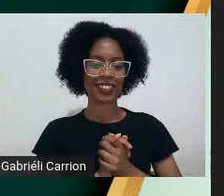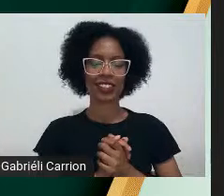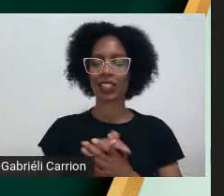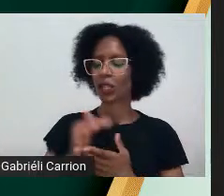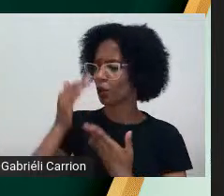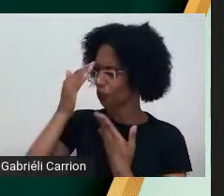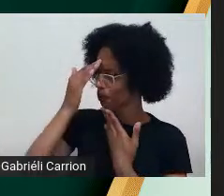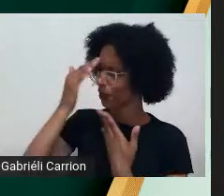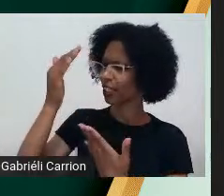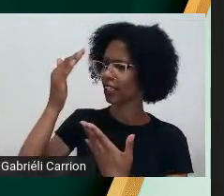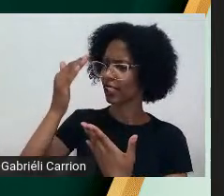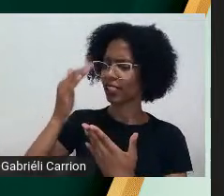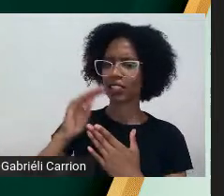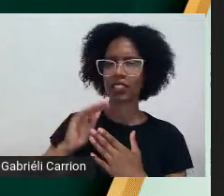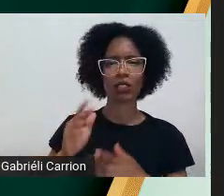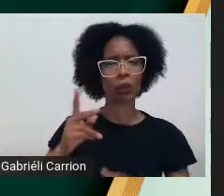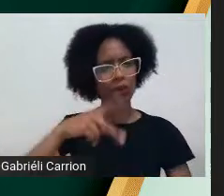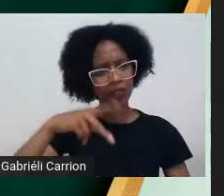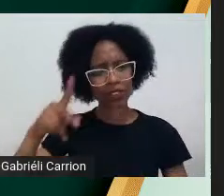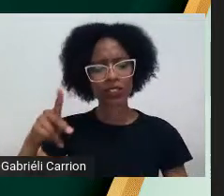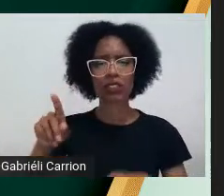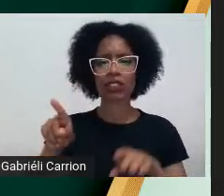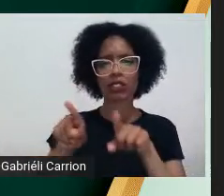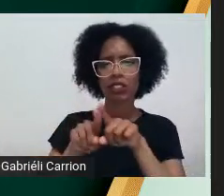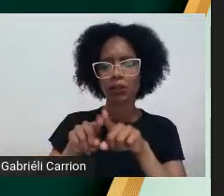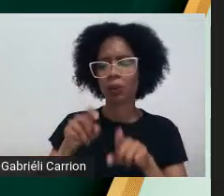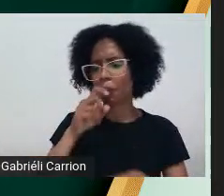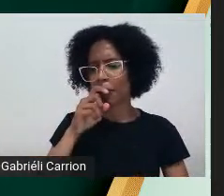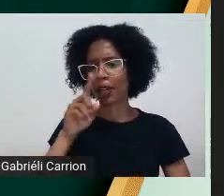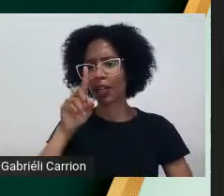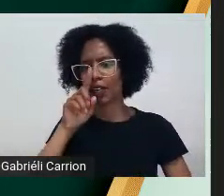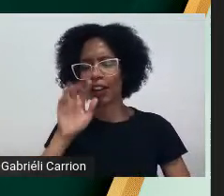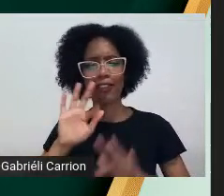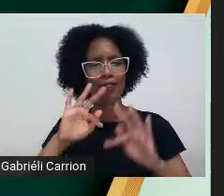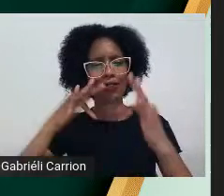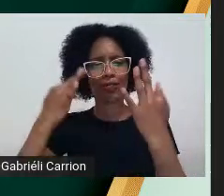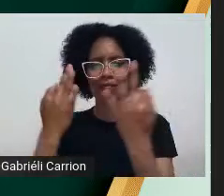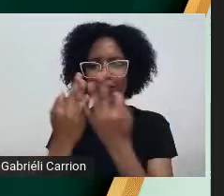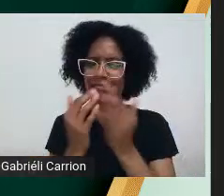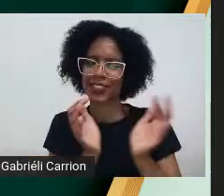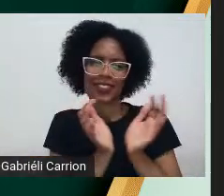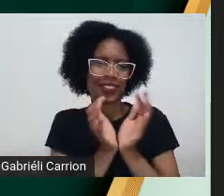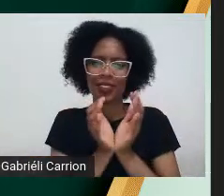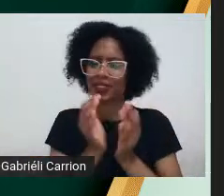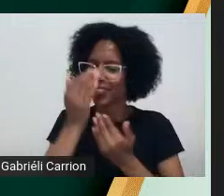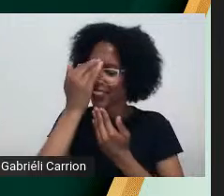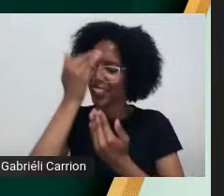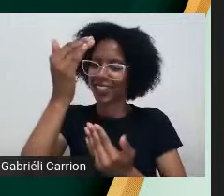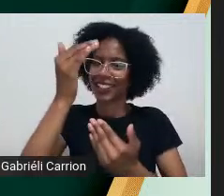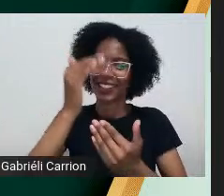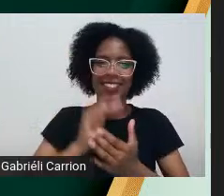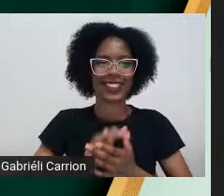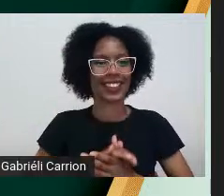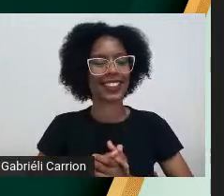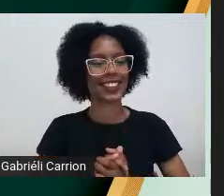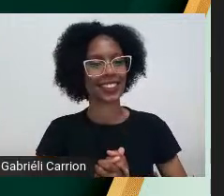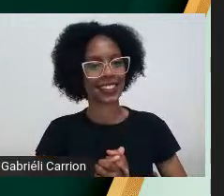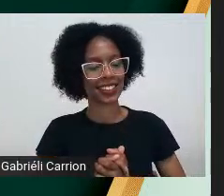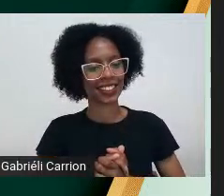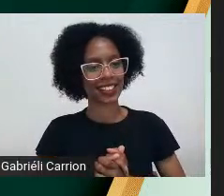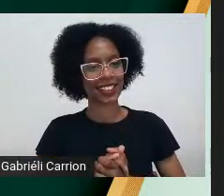Obrigada. Obrigada, professores. Obrigada, pai, mãe, família e colegas. Muito obrigada.